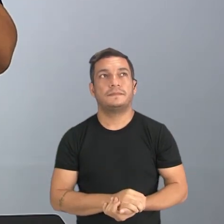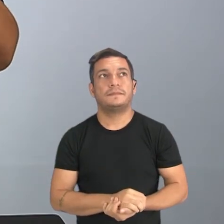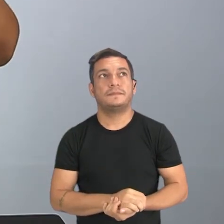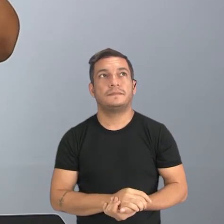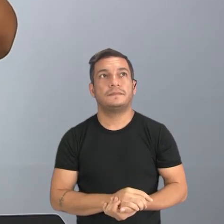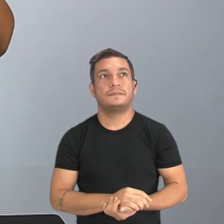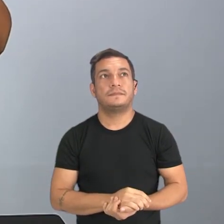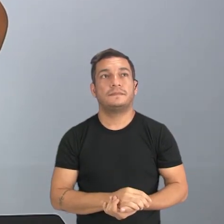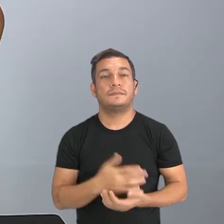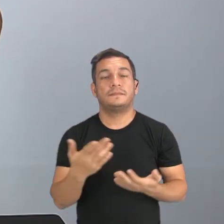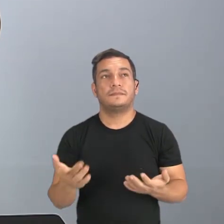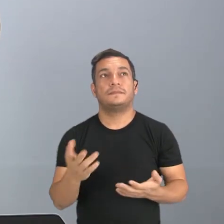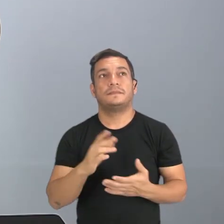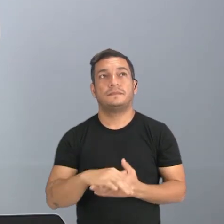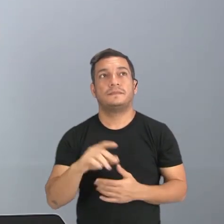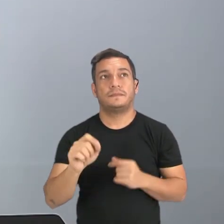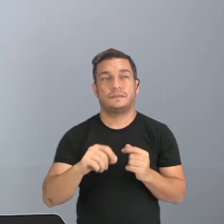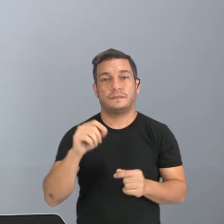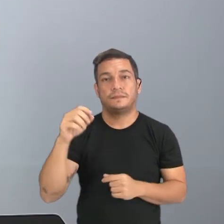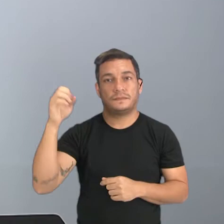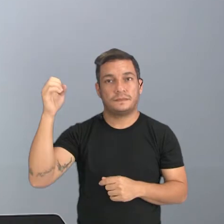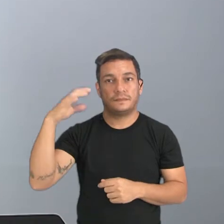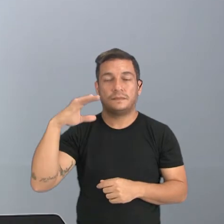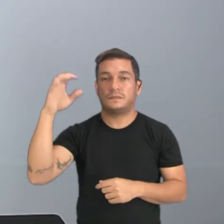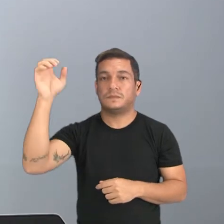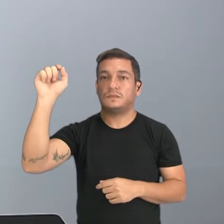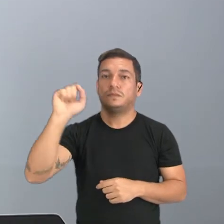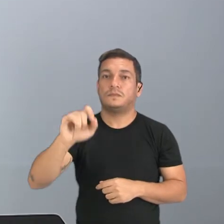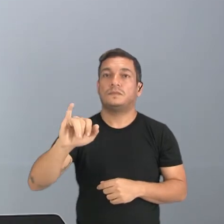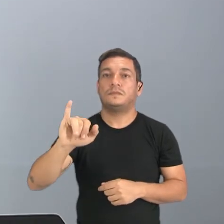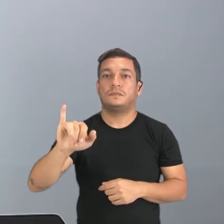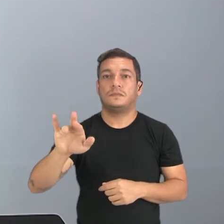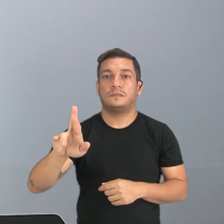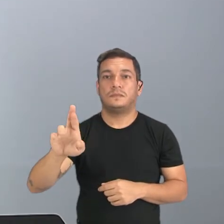Daí, uma reflexão de luz irregular,